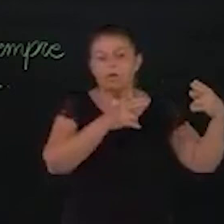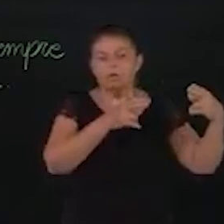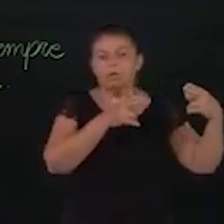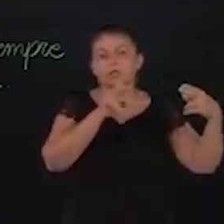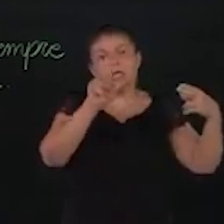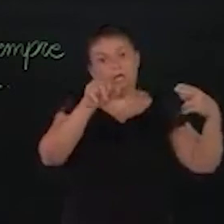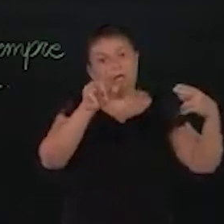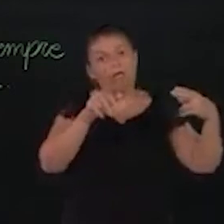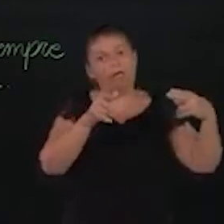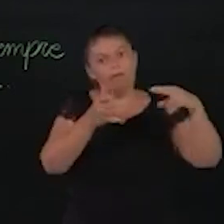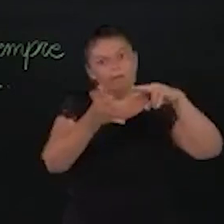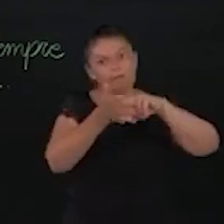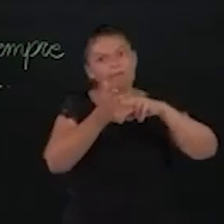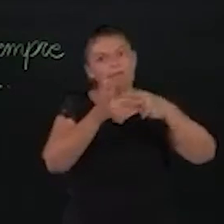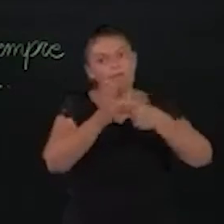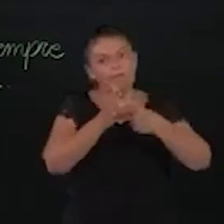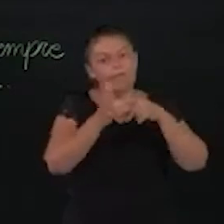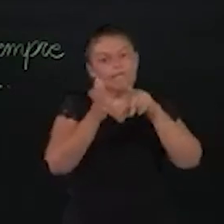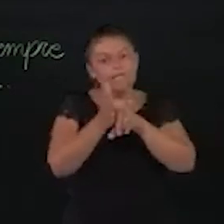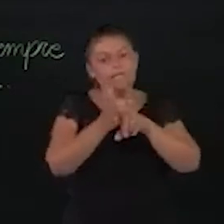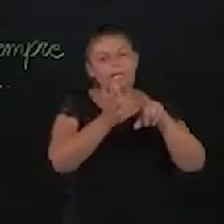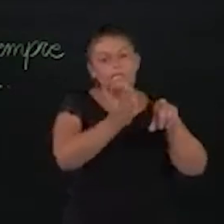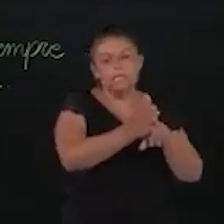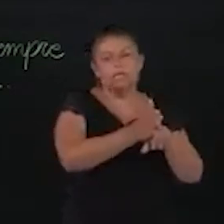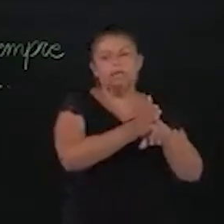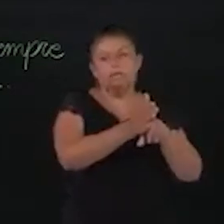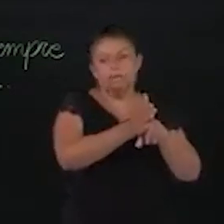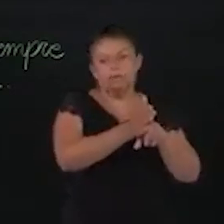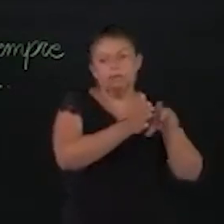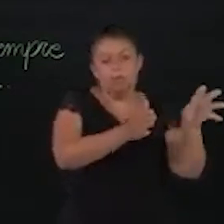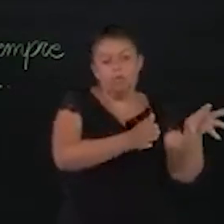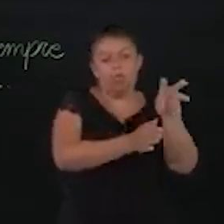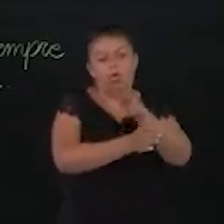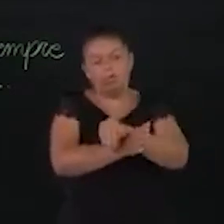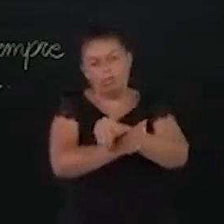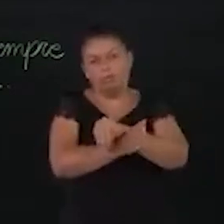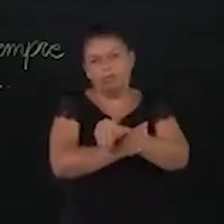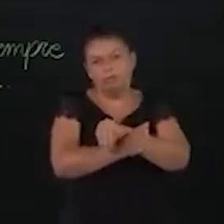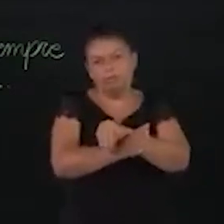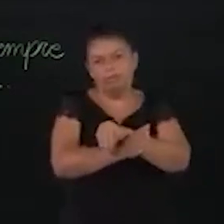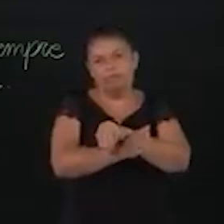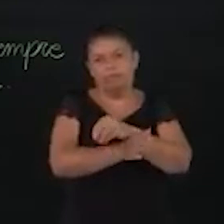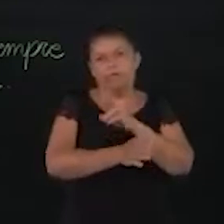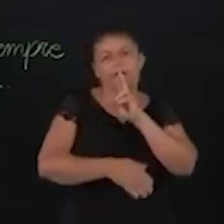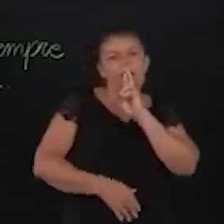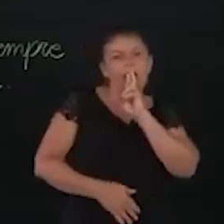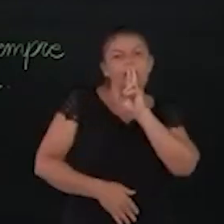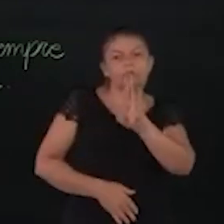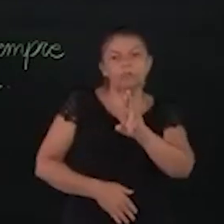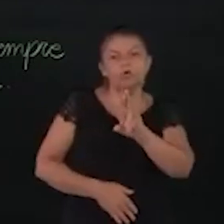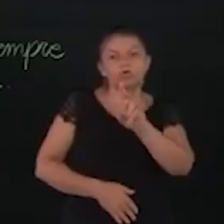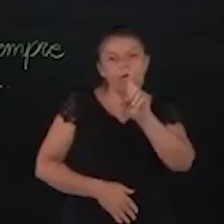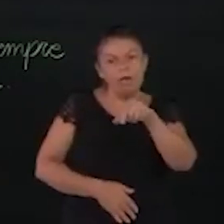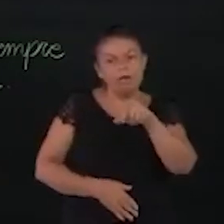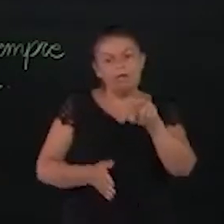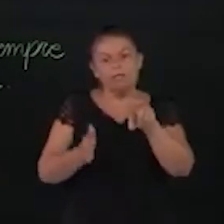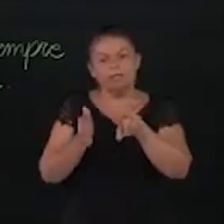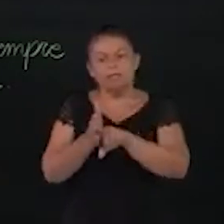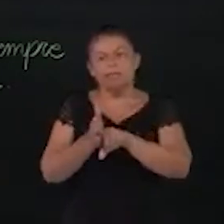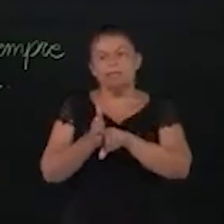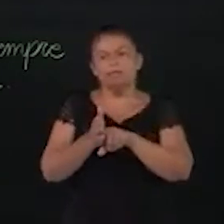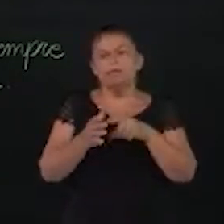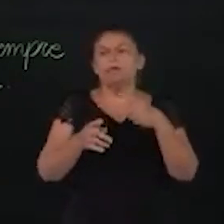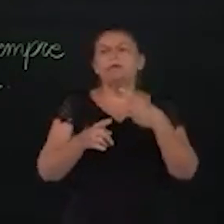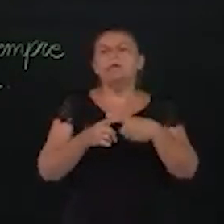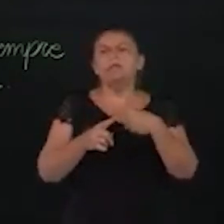são negativos. Se os dois sinais são negativos, automaticamente a tua resposta será negativa.